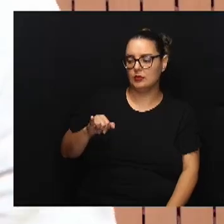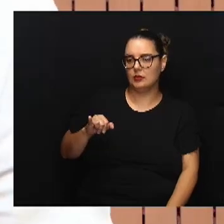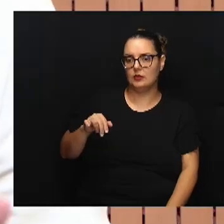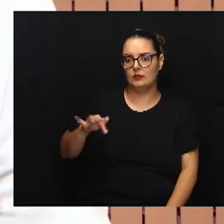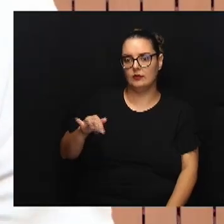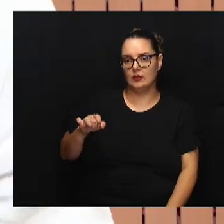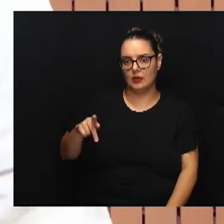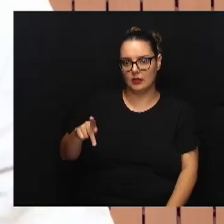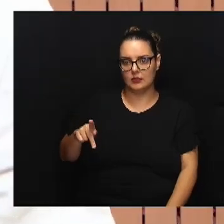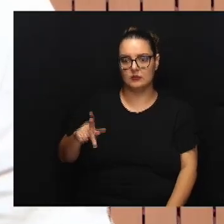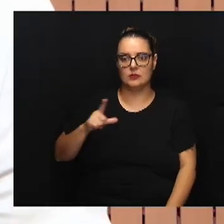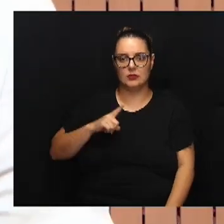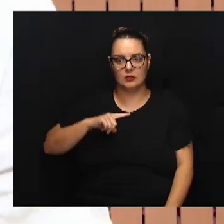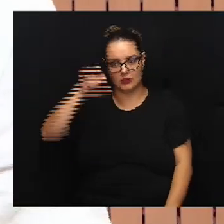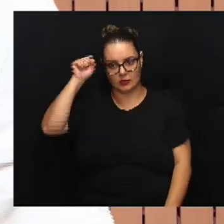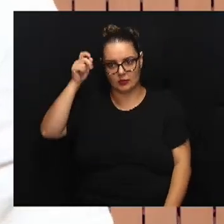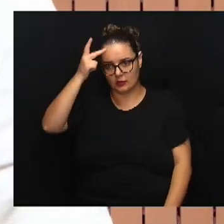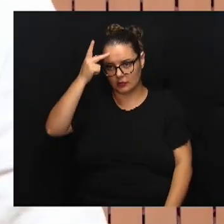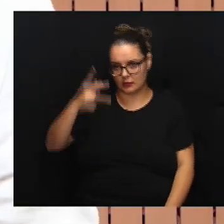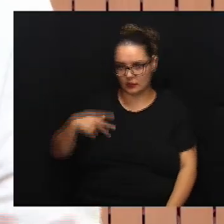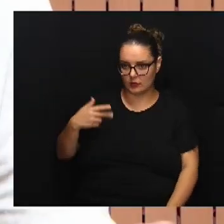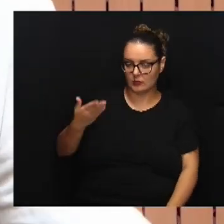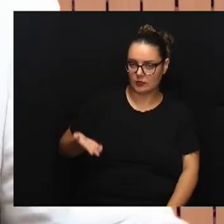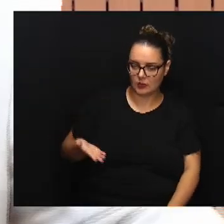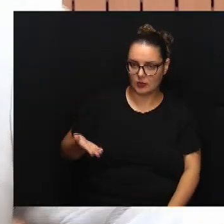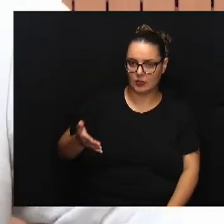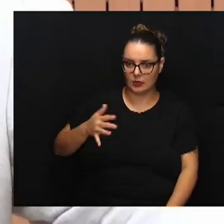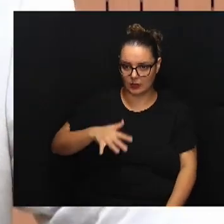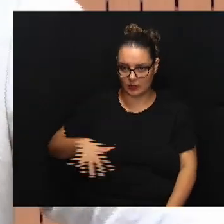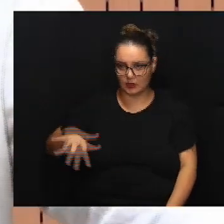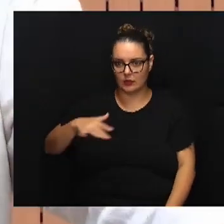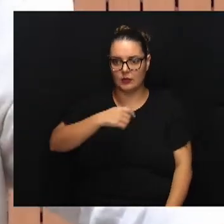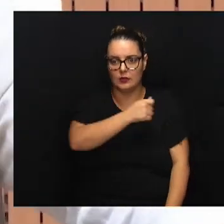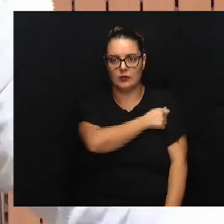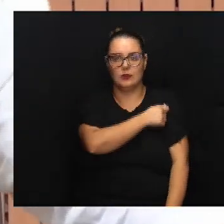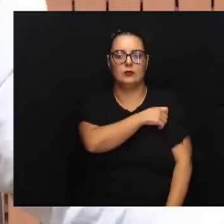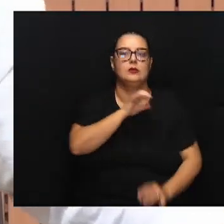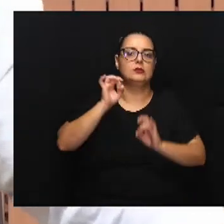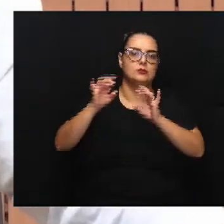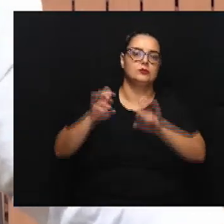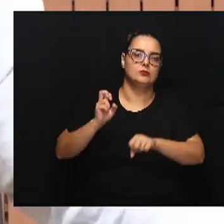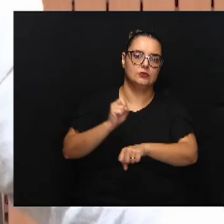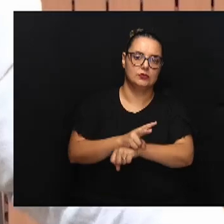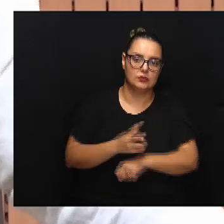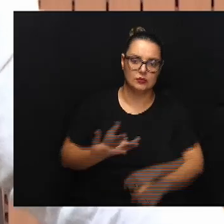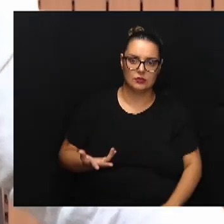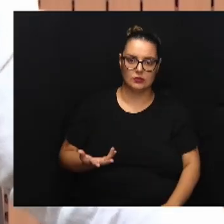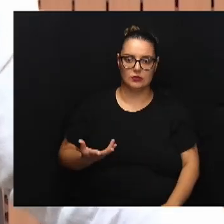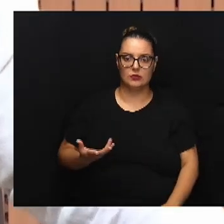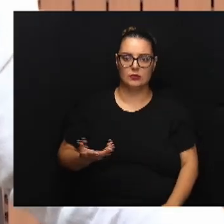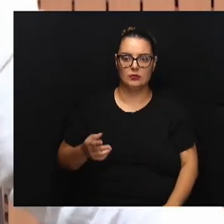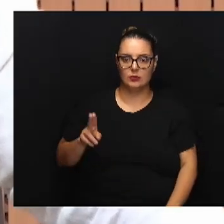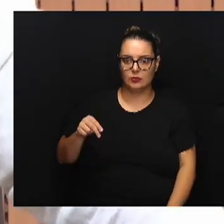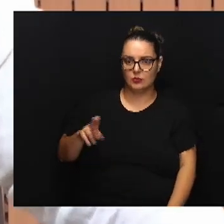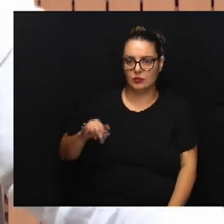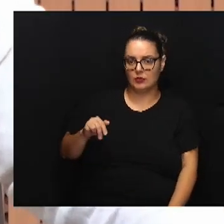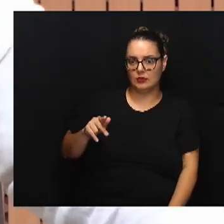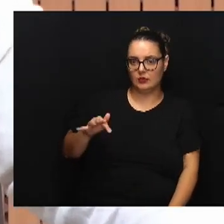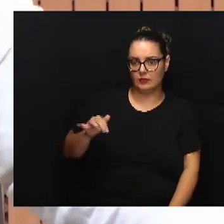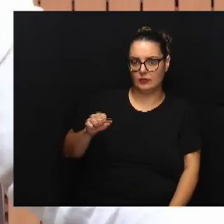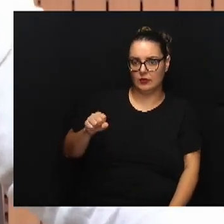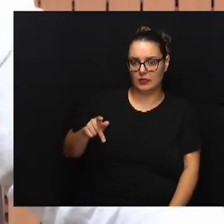Medicina, tem vestibular próprio para um número específico de vagas. Estou me referindo à Unifesp, porque eu sou professor